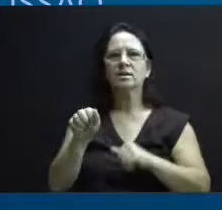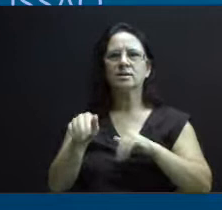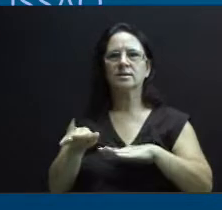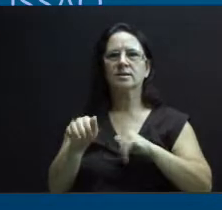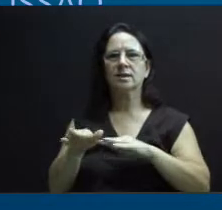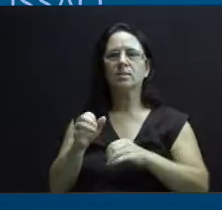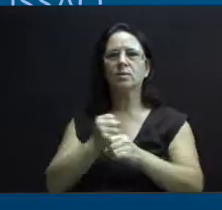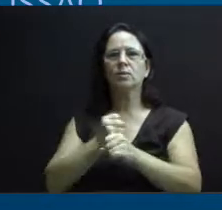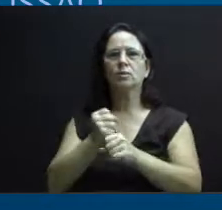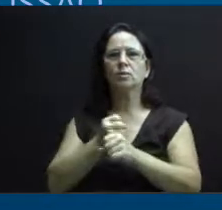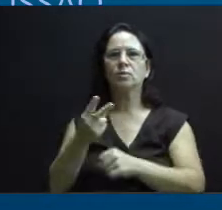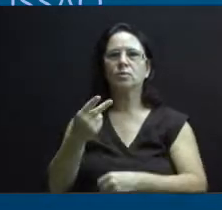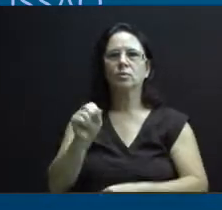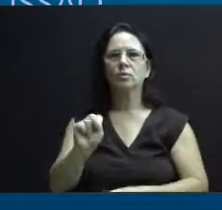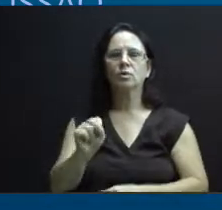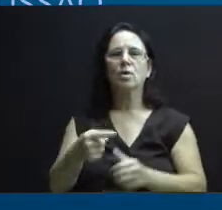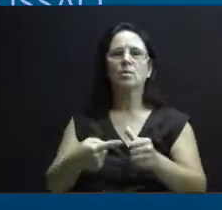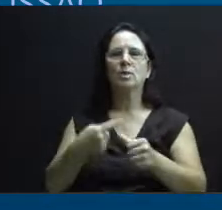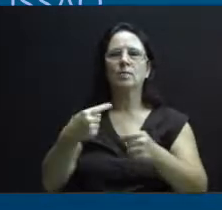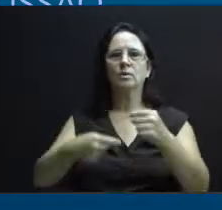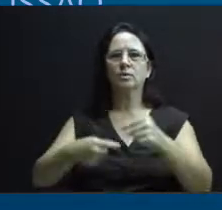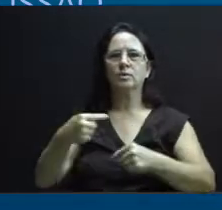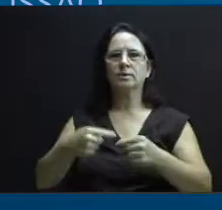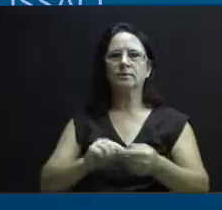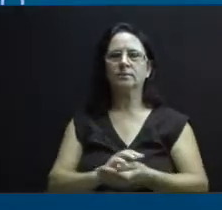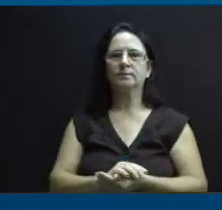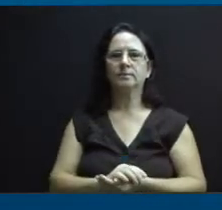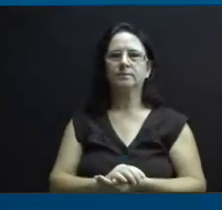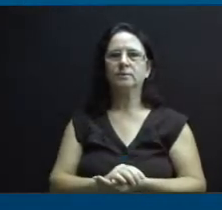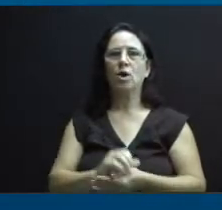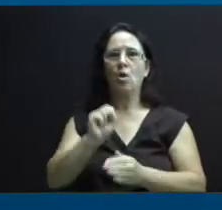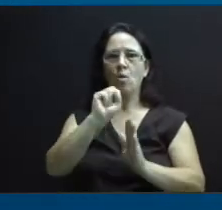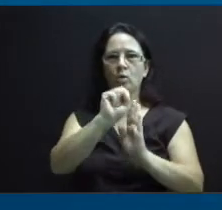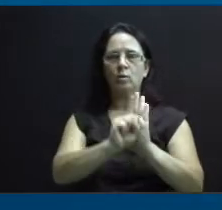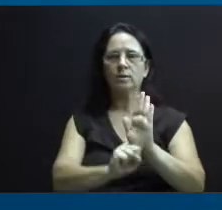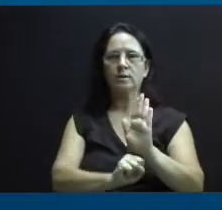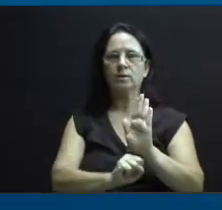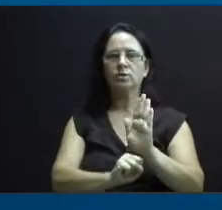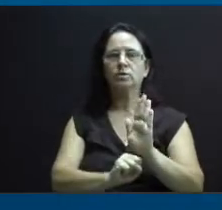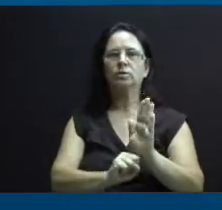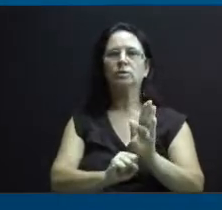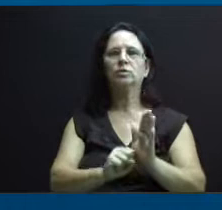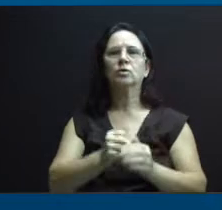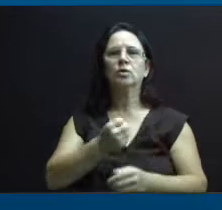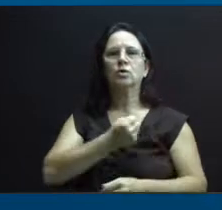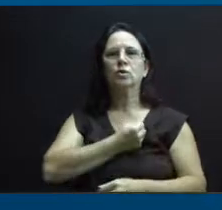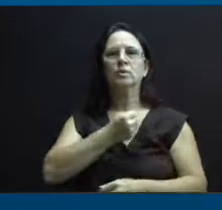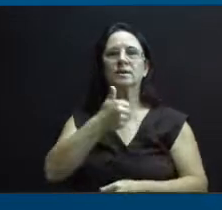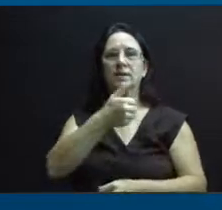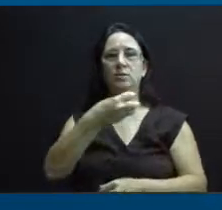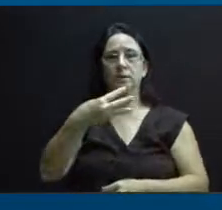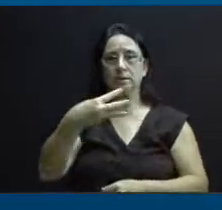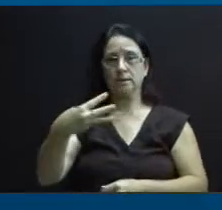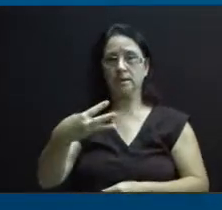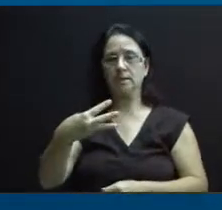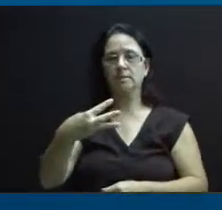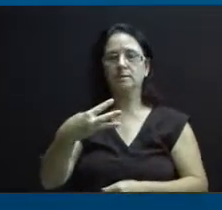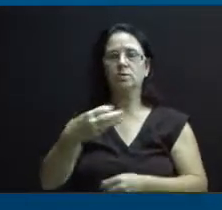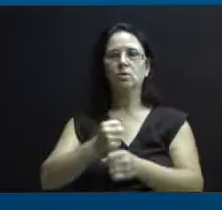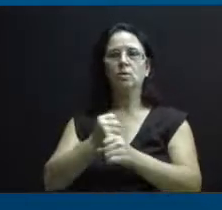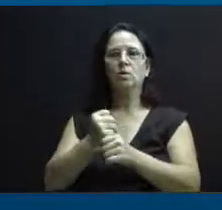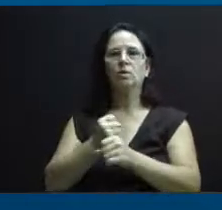2018 e está em primeira discussão o oitavo processo é o projeto de lei no 1.133 barra